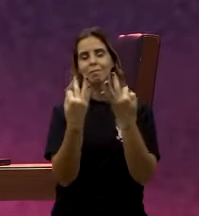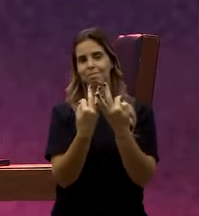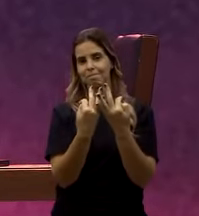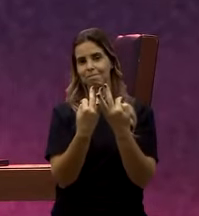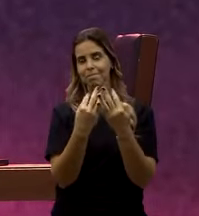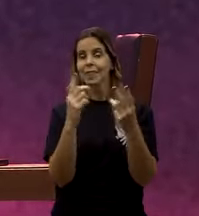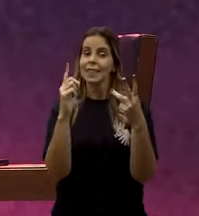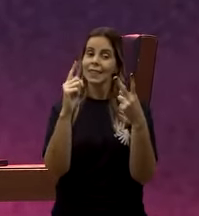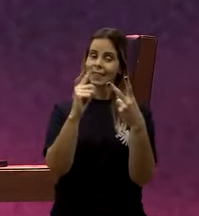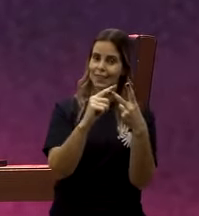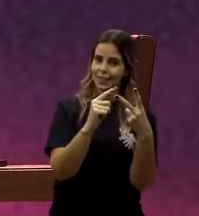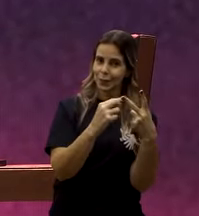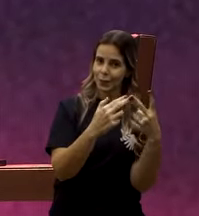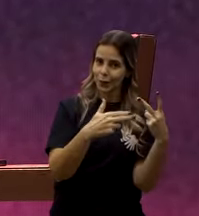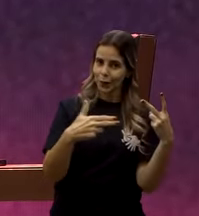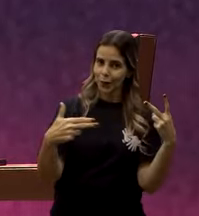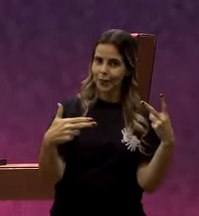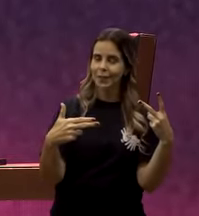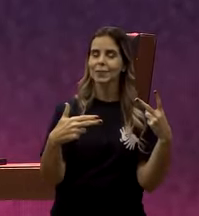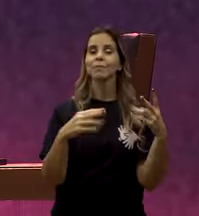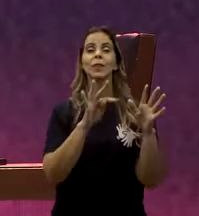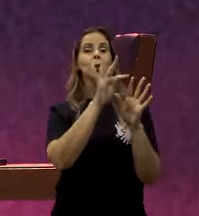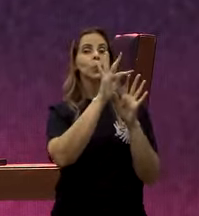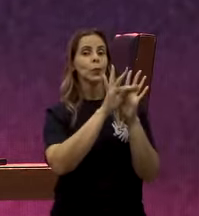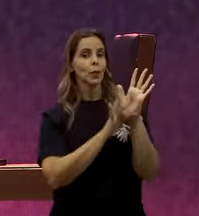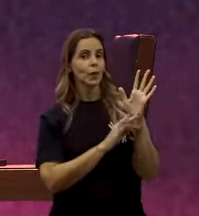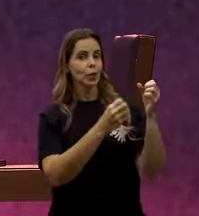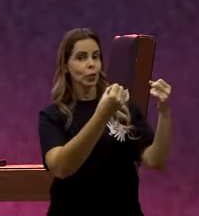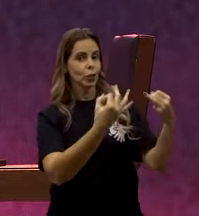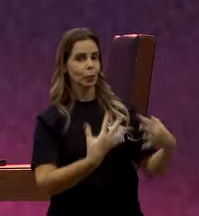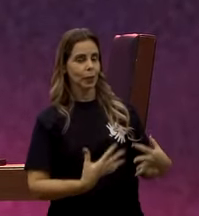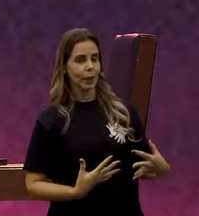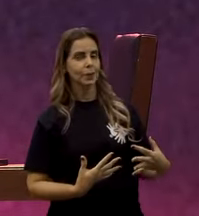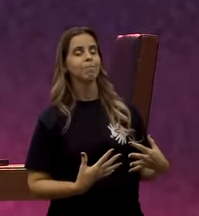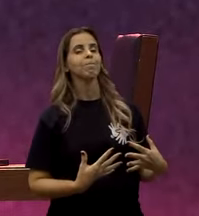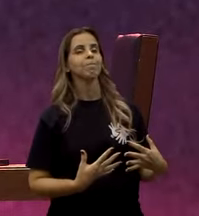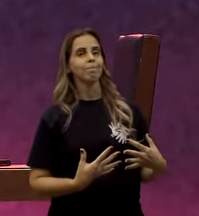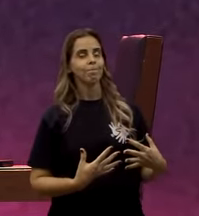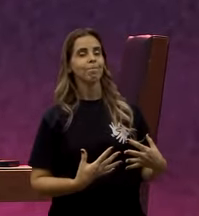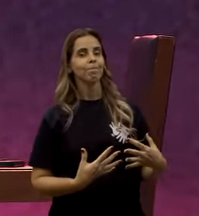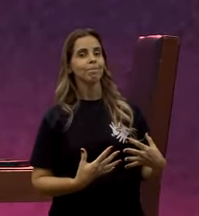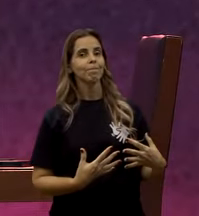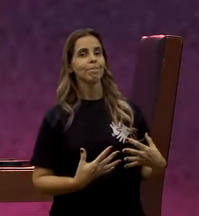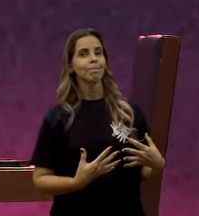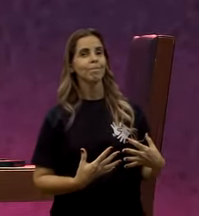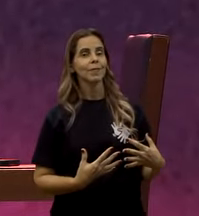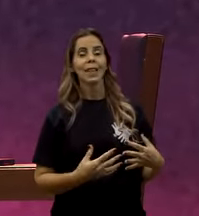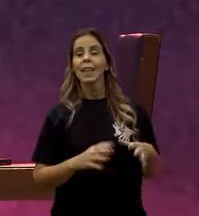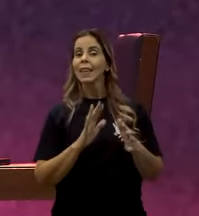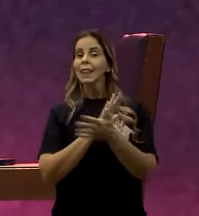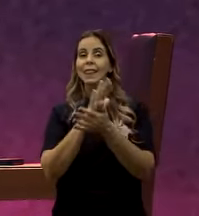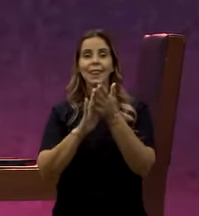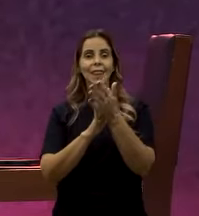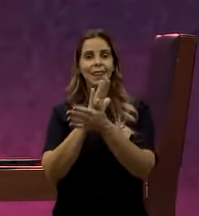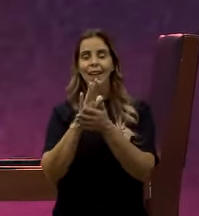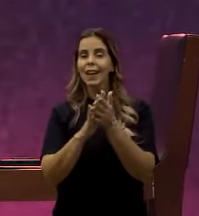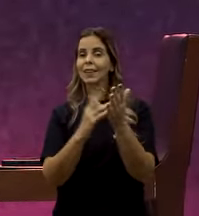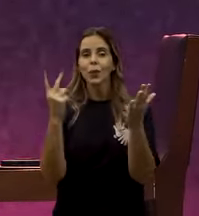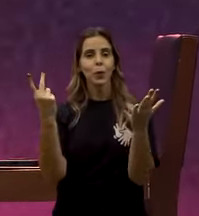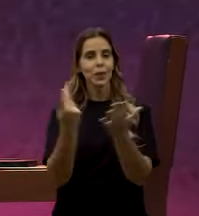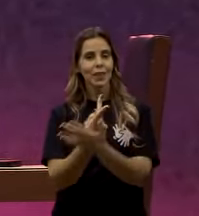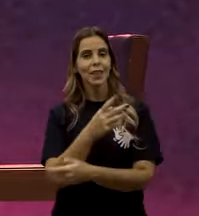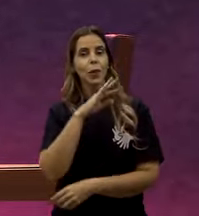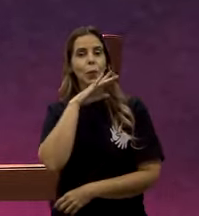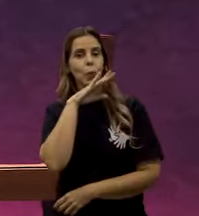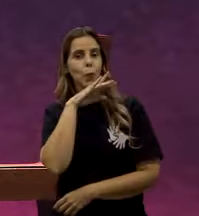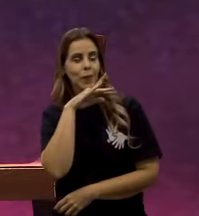segundo diz o texto eu sei o pensamento que tem te fazer prosperar e não te causar dano declaro em nome de